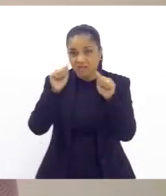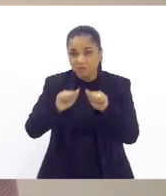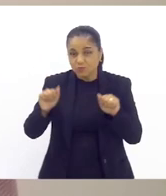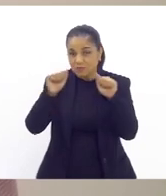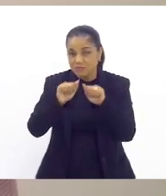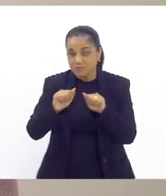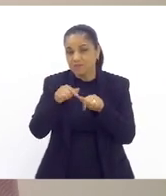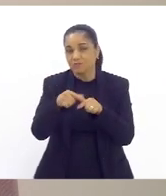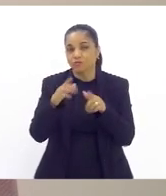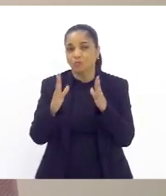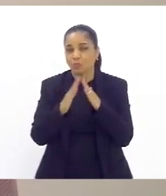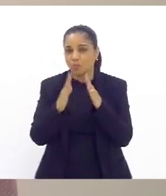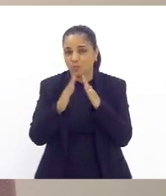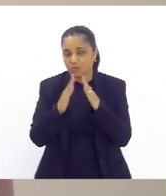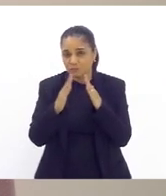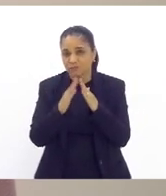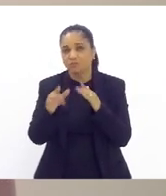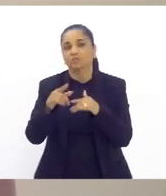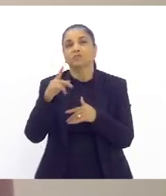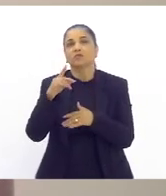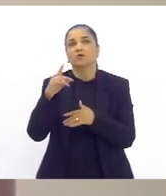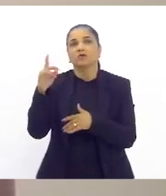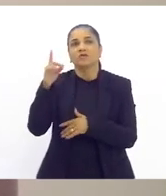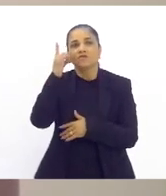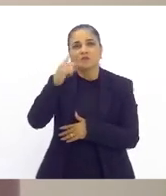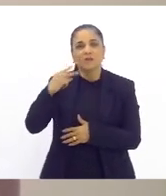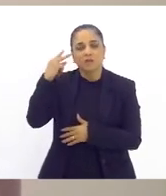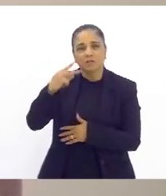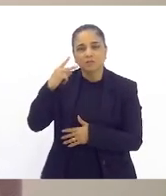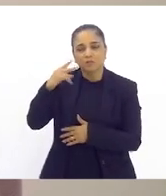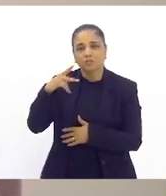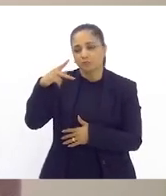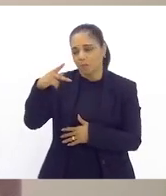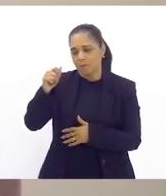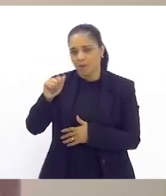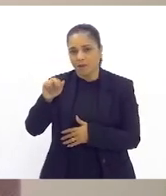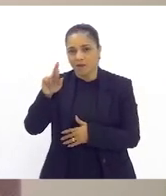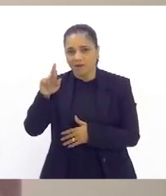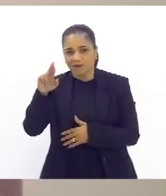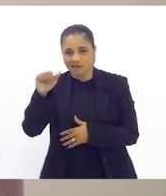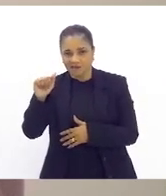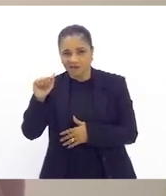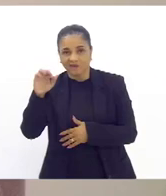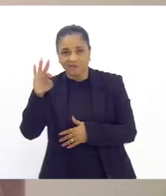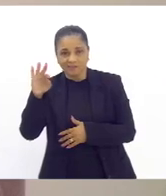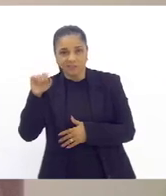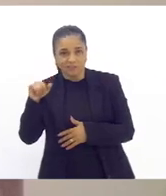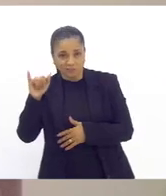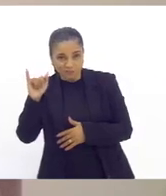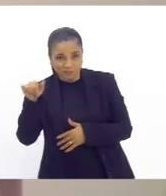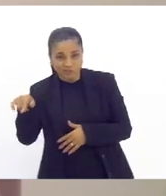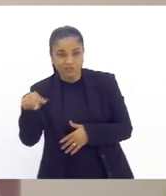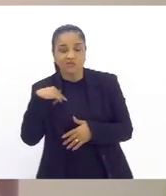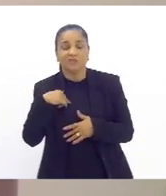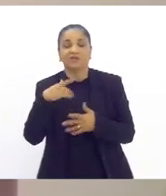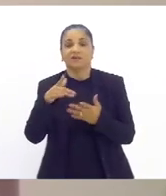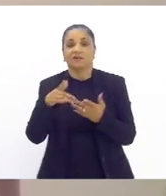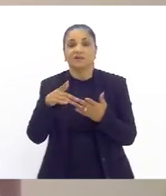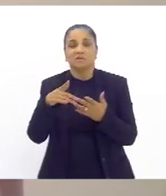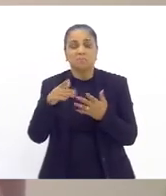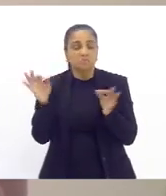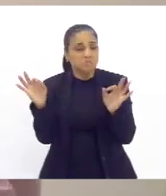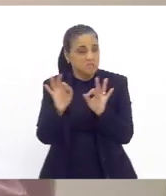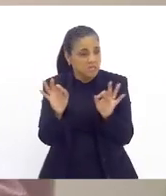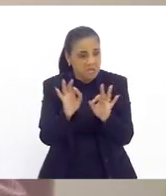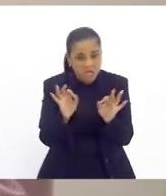vereador Vereador Lucas Cordeiro de Paraty e também chamar atenção ponto que não foi citado pelo menos desde quando eu cheguei nem